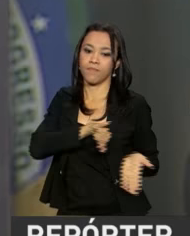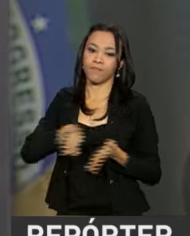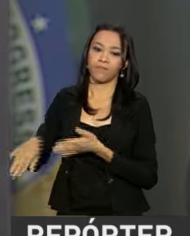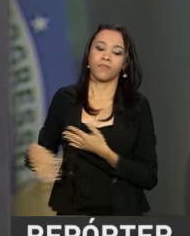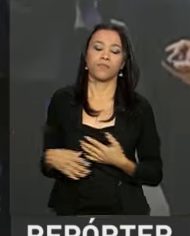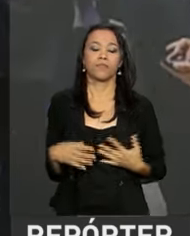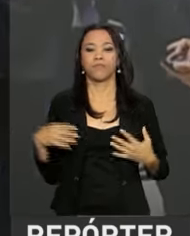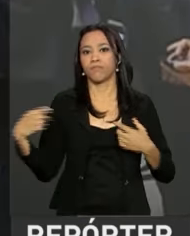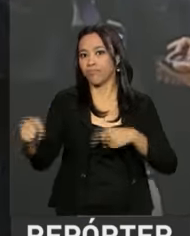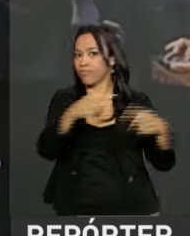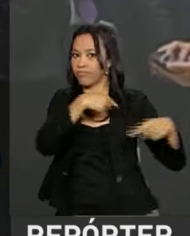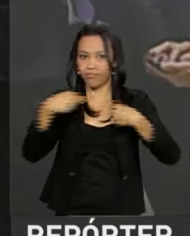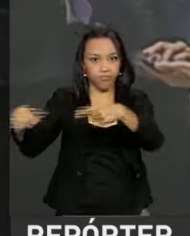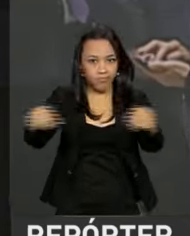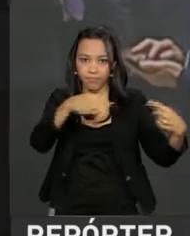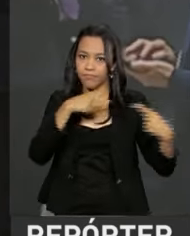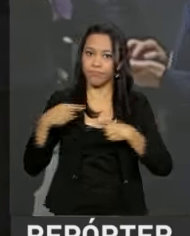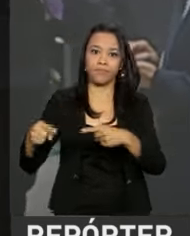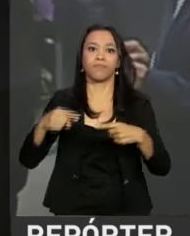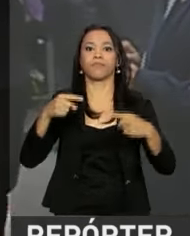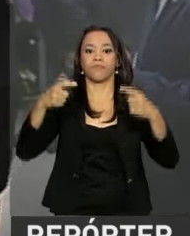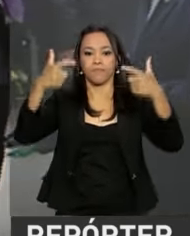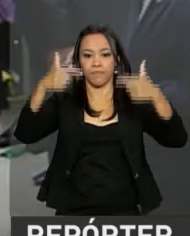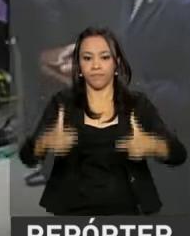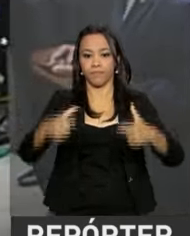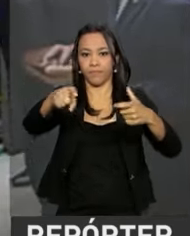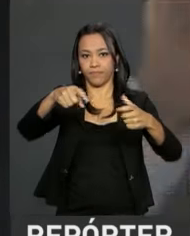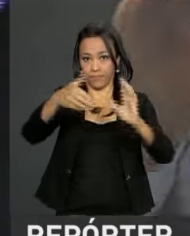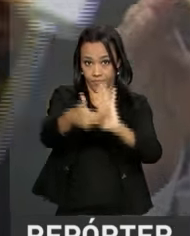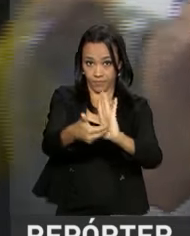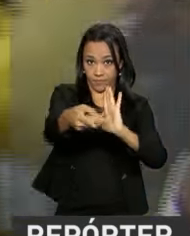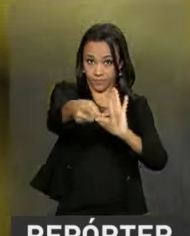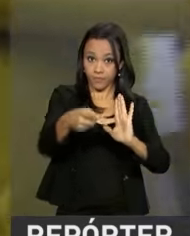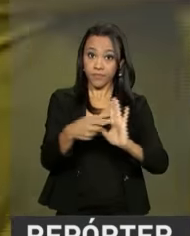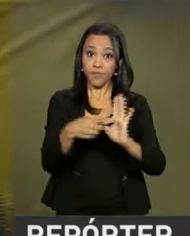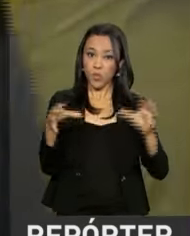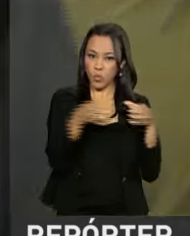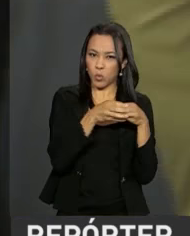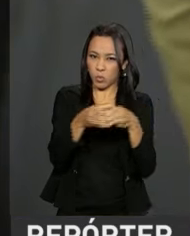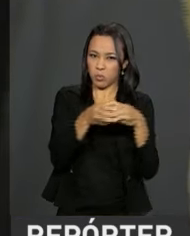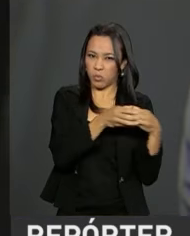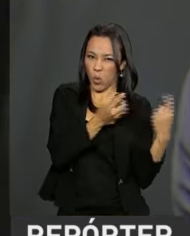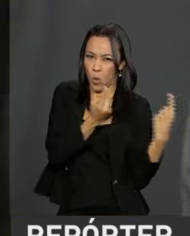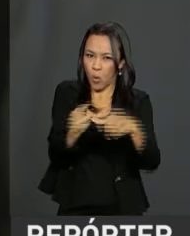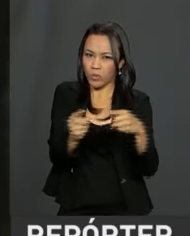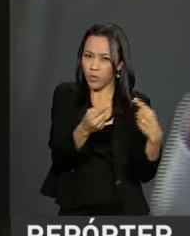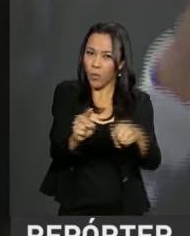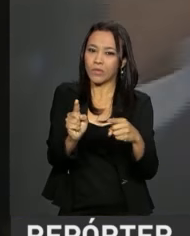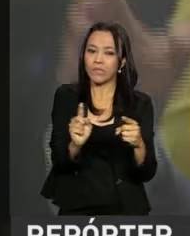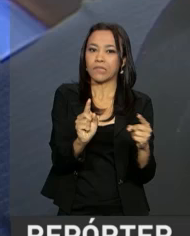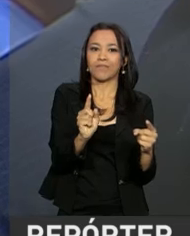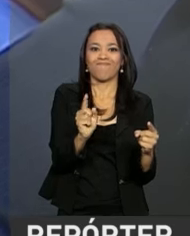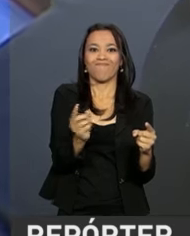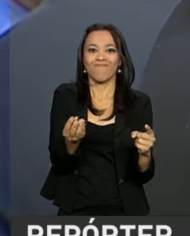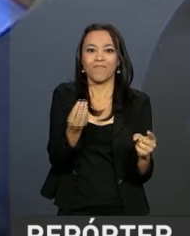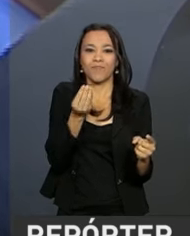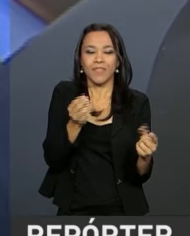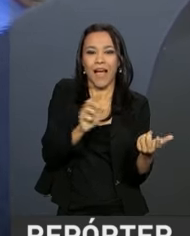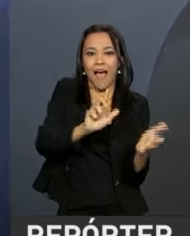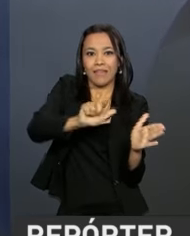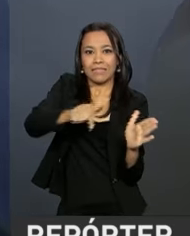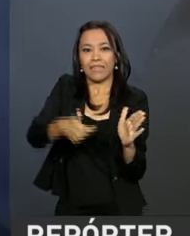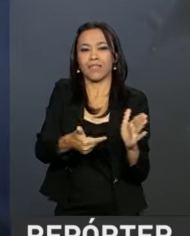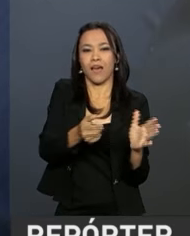Muita discussão e uma tática para prolongar o debate. A oposição fez de tudo para atrasar a votação.